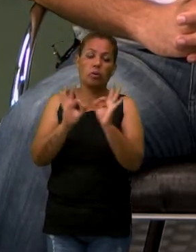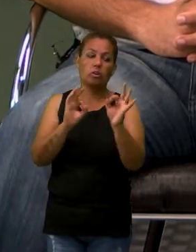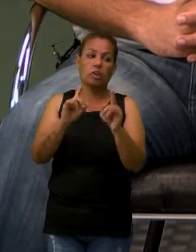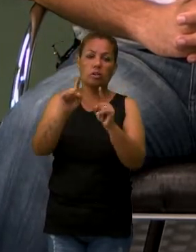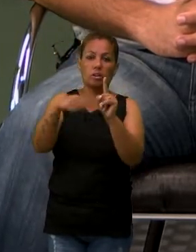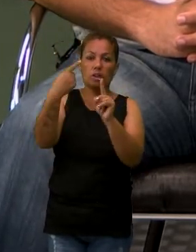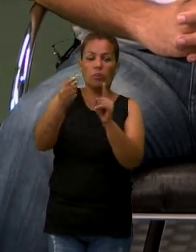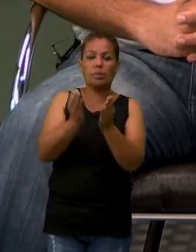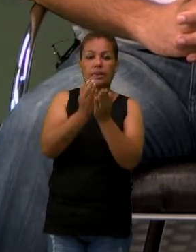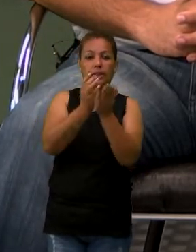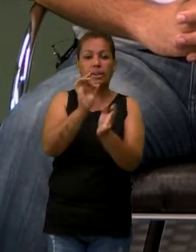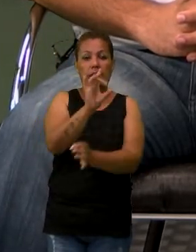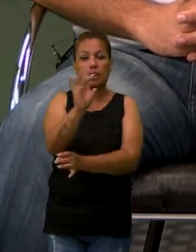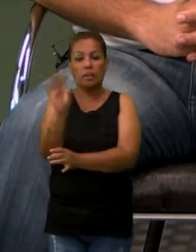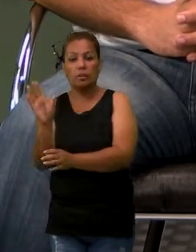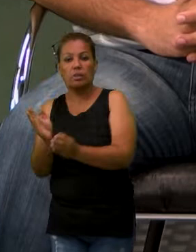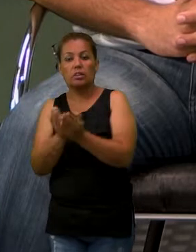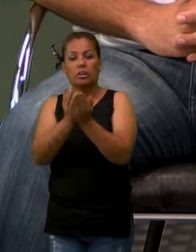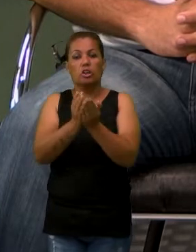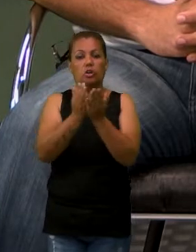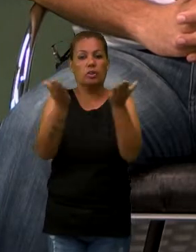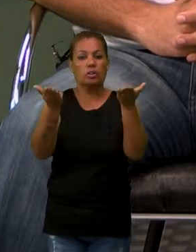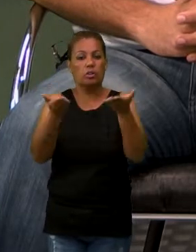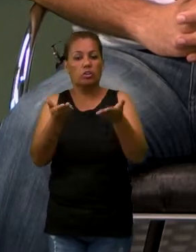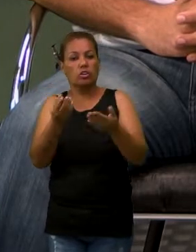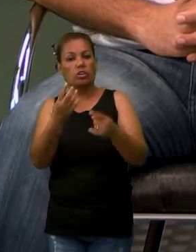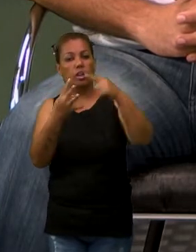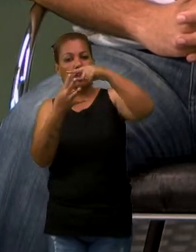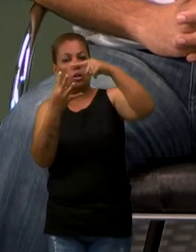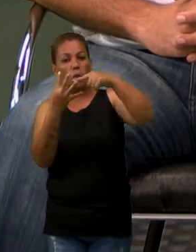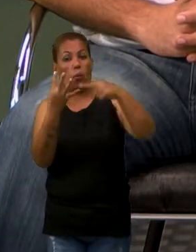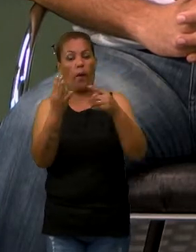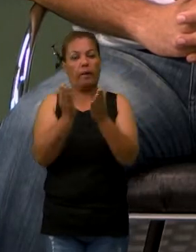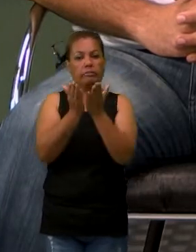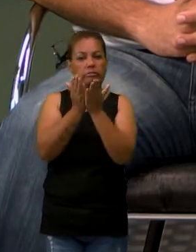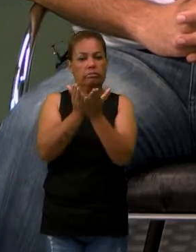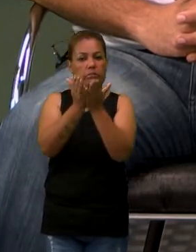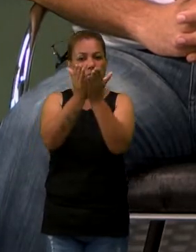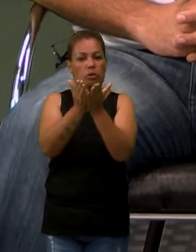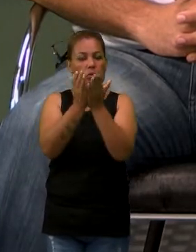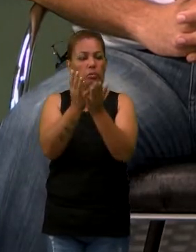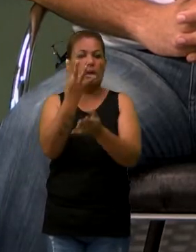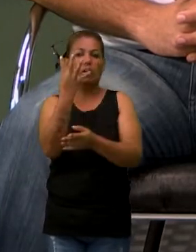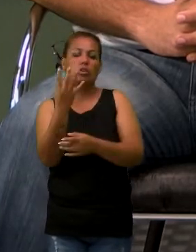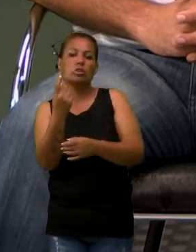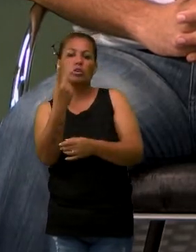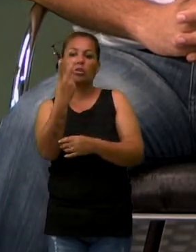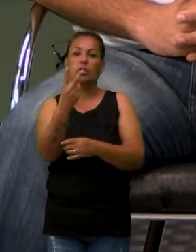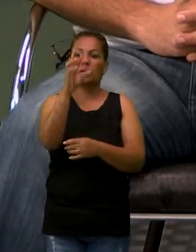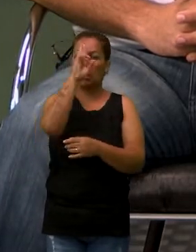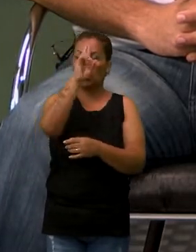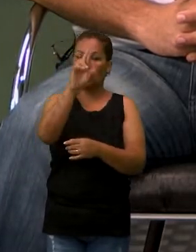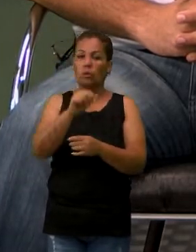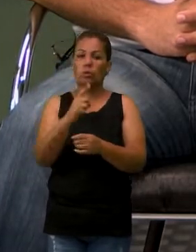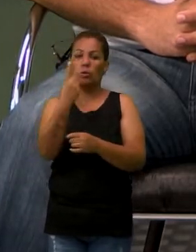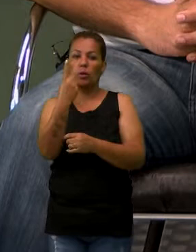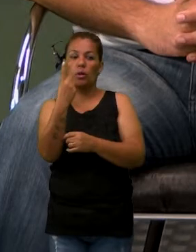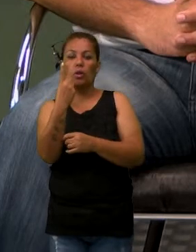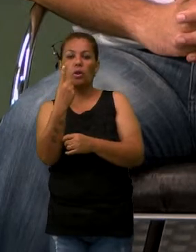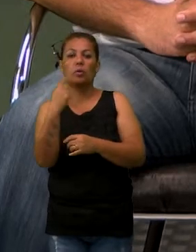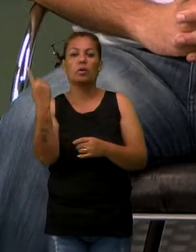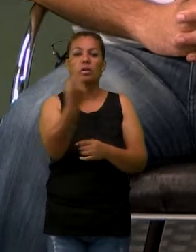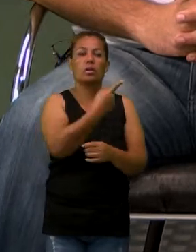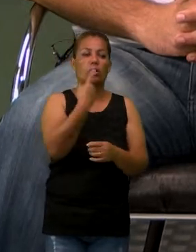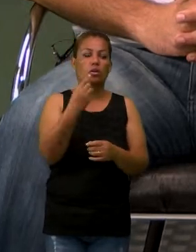gente cada um desses barcos que instalar hoje em dia a gente tem quatro barcos desde 2 tem dono e um é do nosso